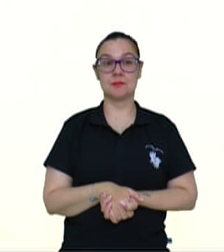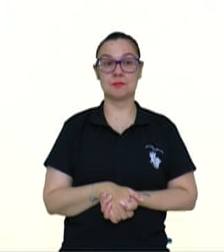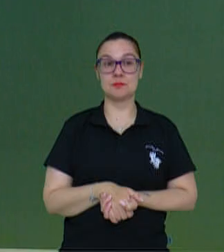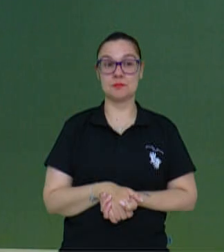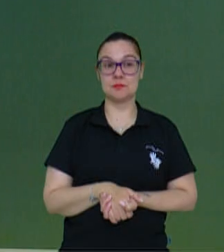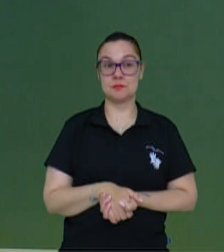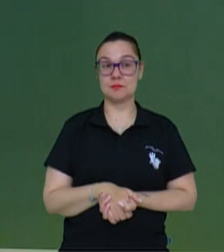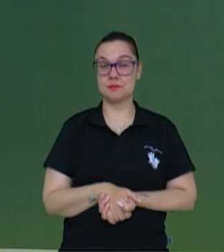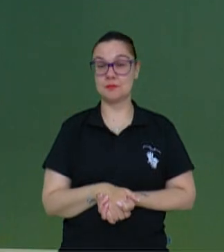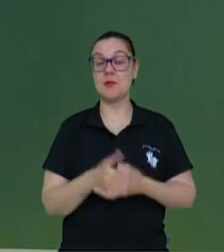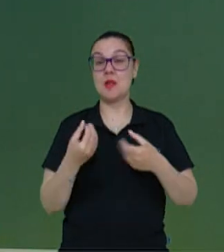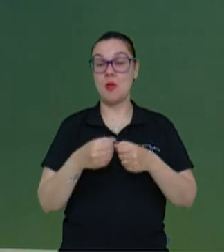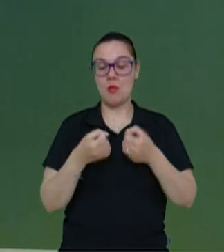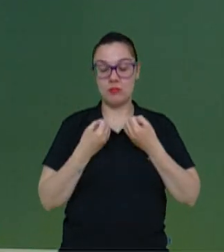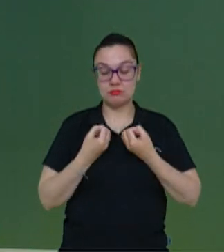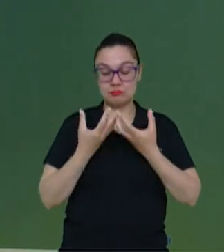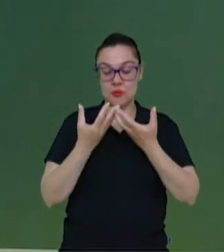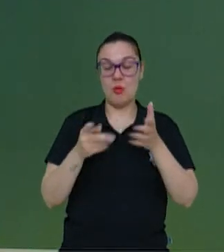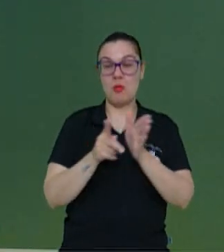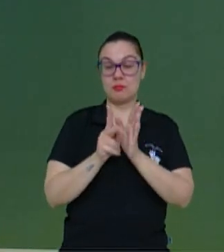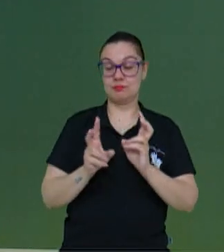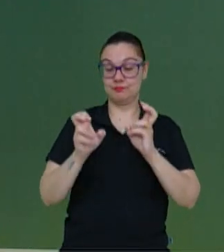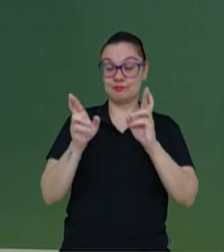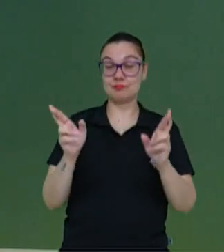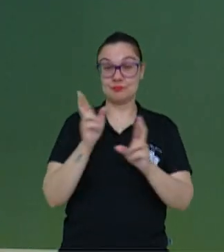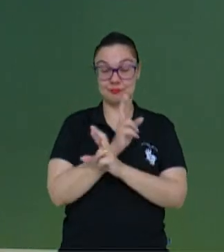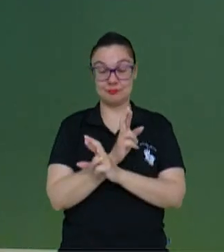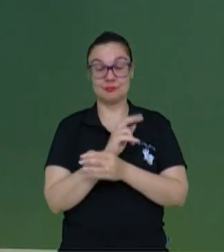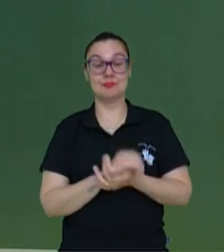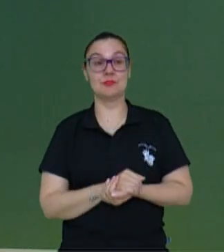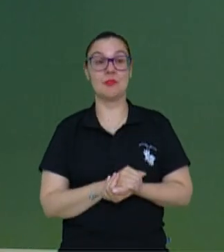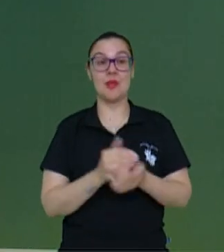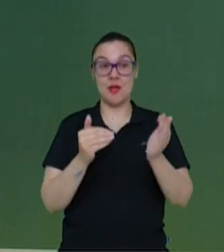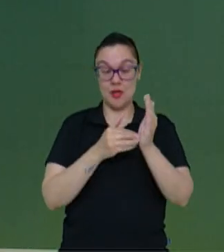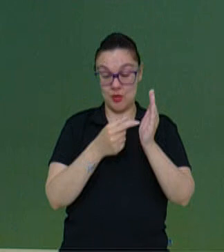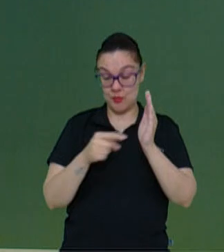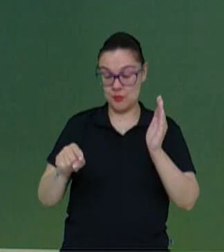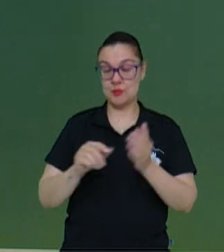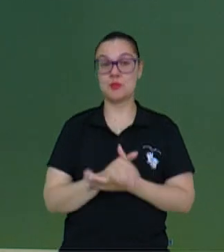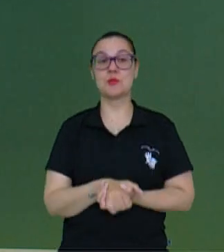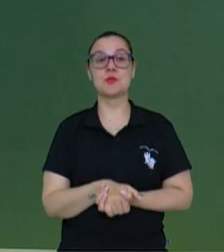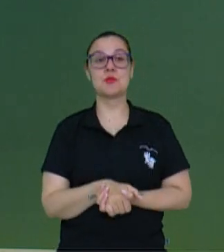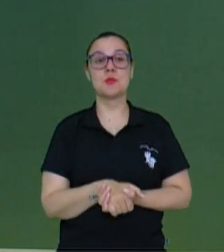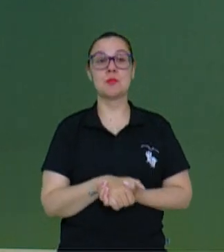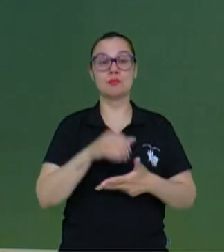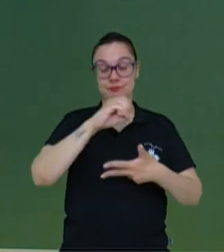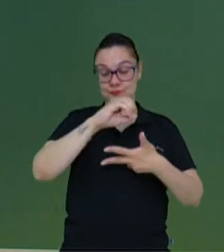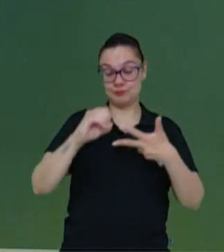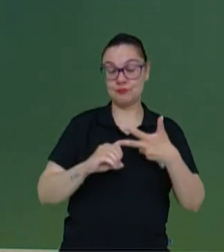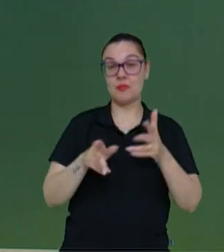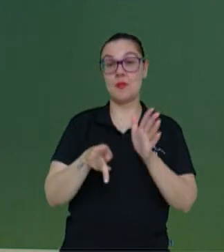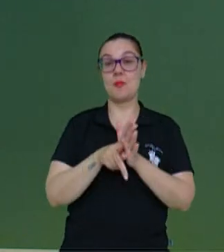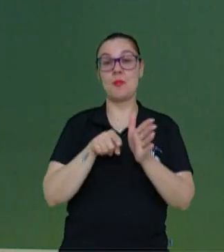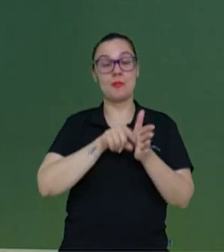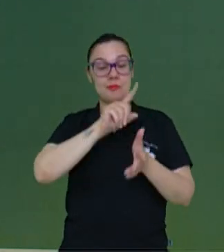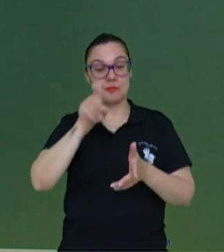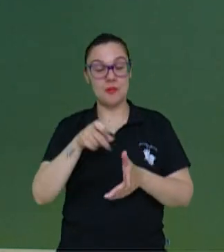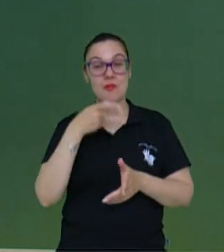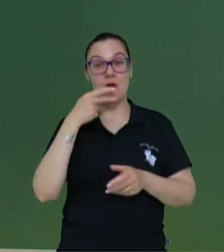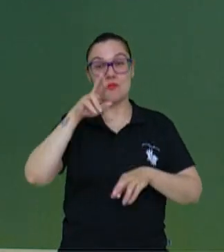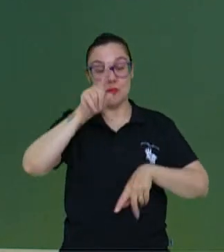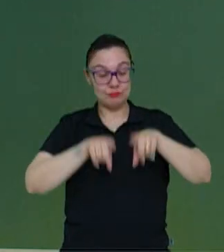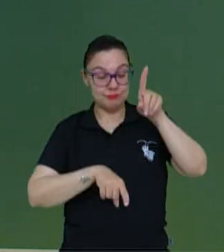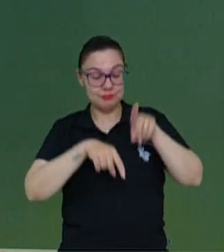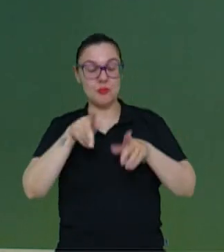expressões relacionadas a essa temática e, por último, nós vimos uma questão do Enem que falava sobre a